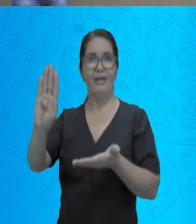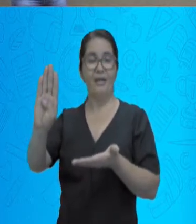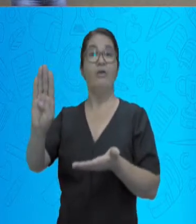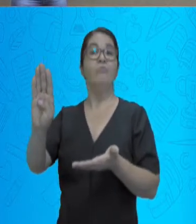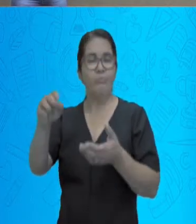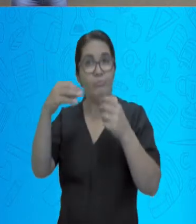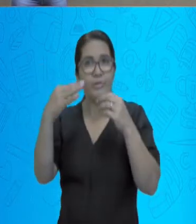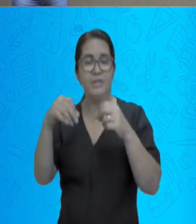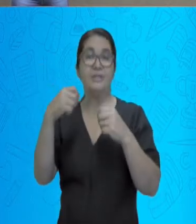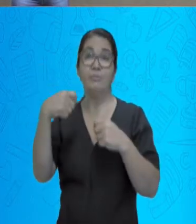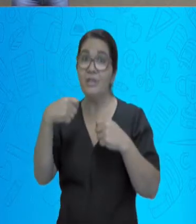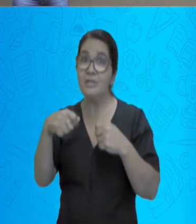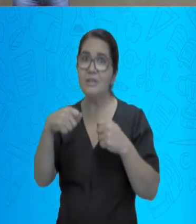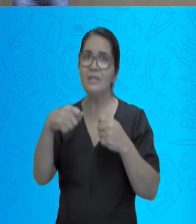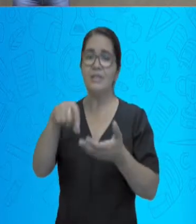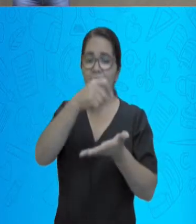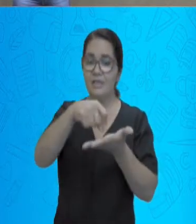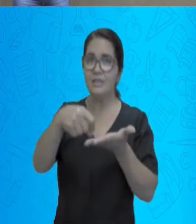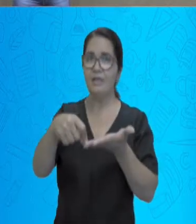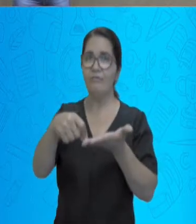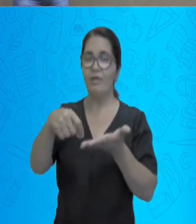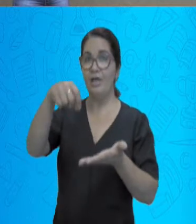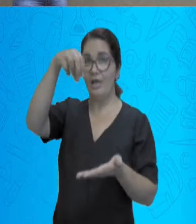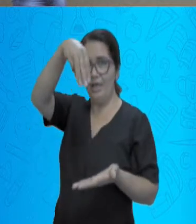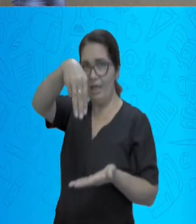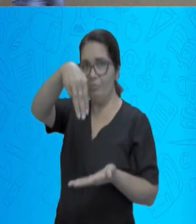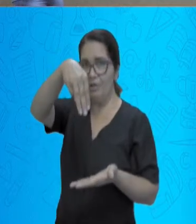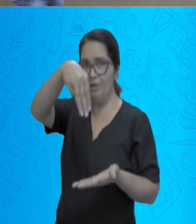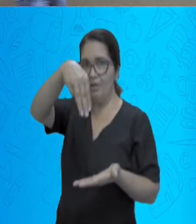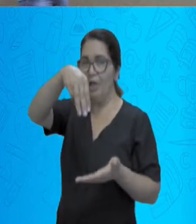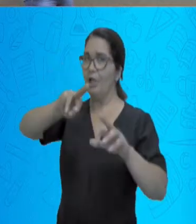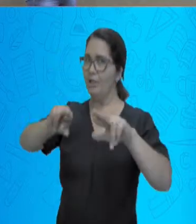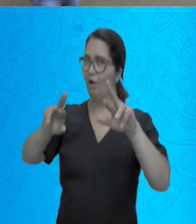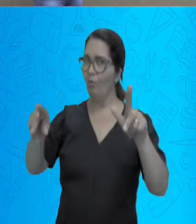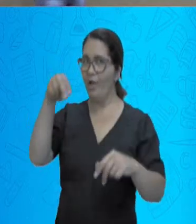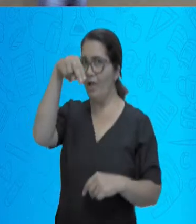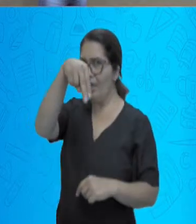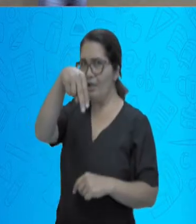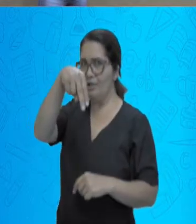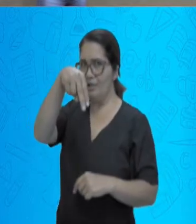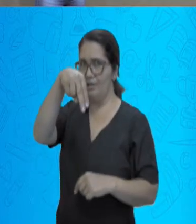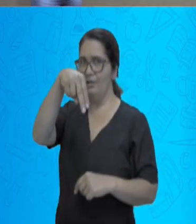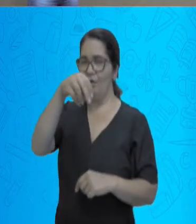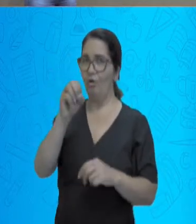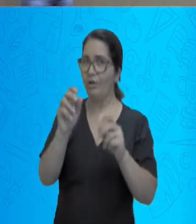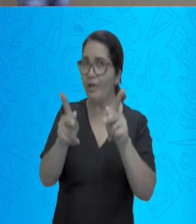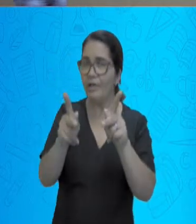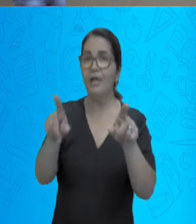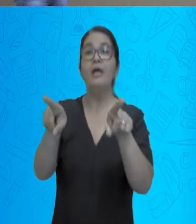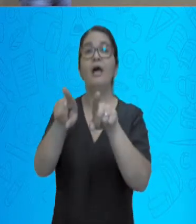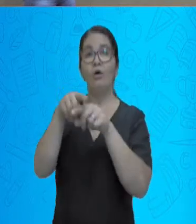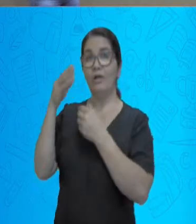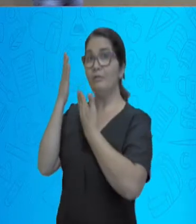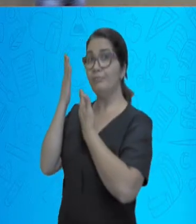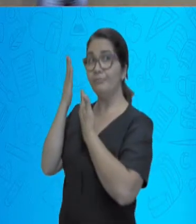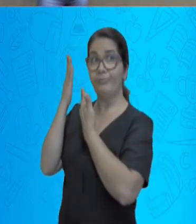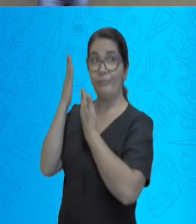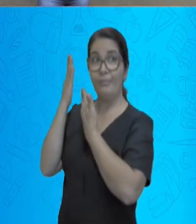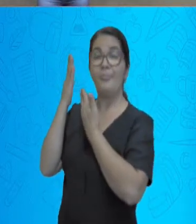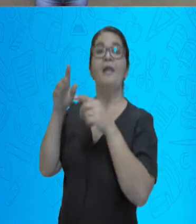M. Nunca vamos colocar a letra N. Vamos lá para outra palavra. Também, observem aqui a